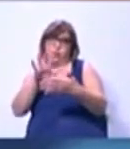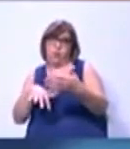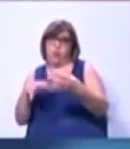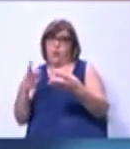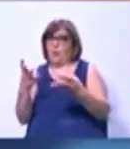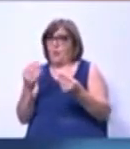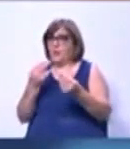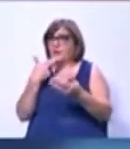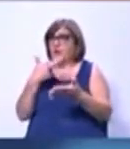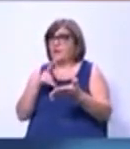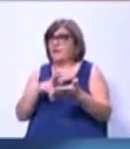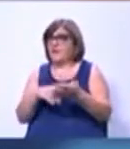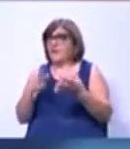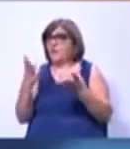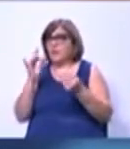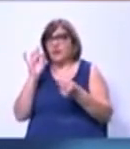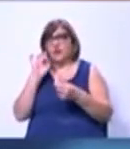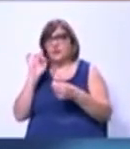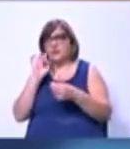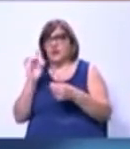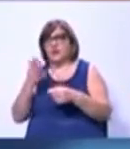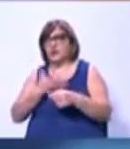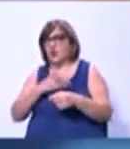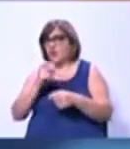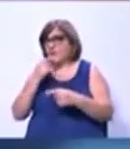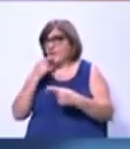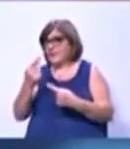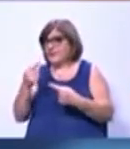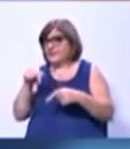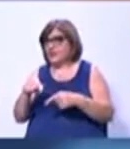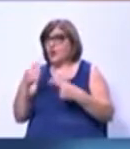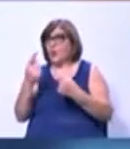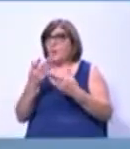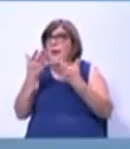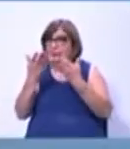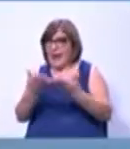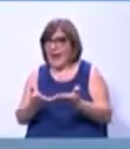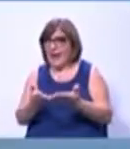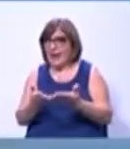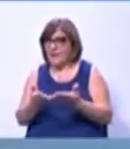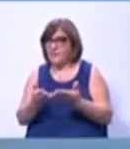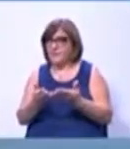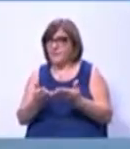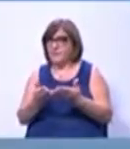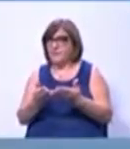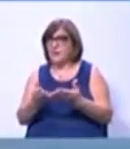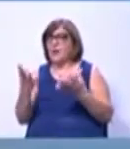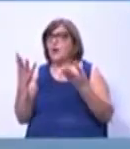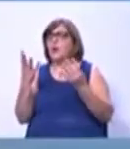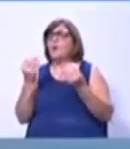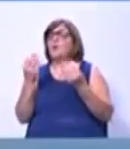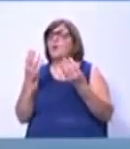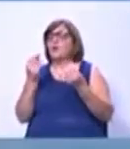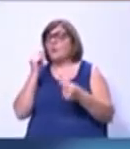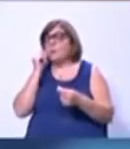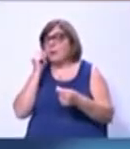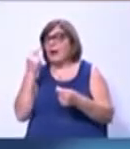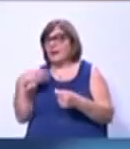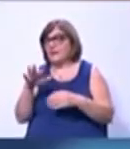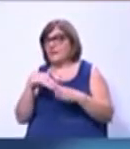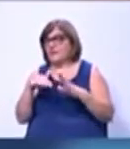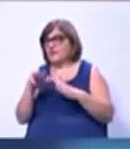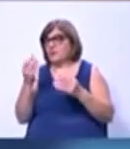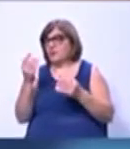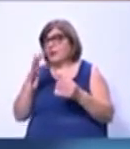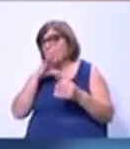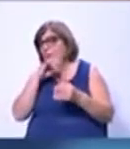de verdades muito, muito importantes que a doutora nos disse aqui. Uma delas é que, os pais têm muito a fazer quando os bebés